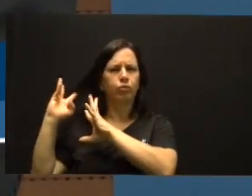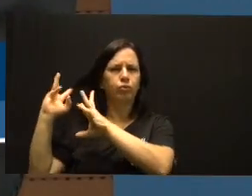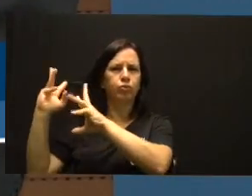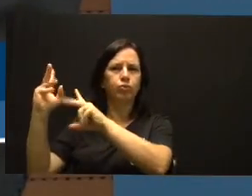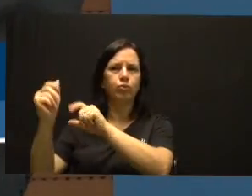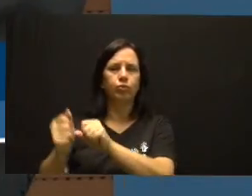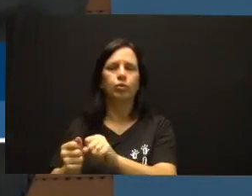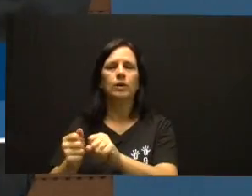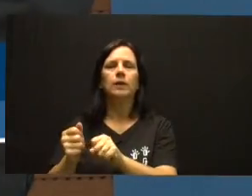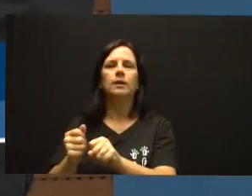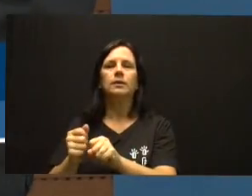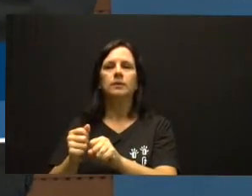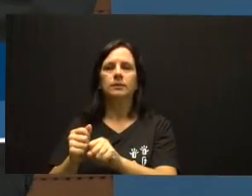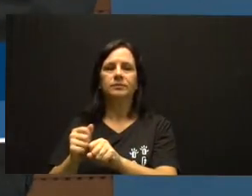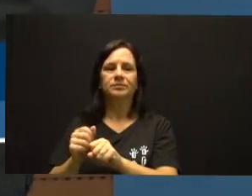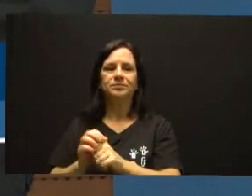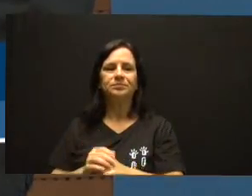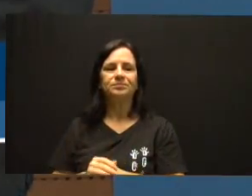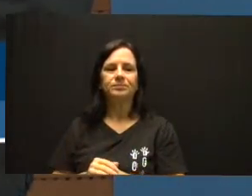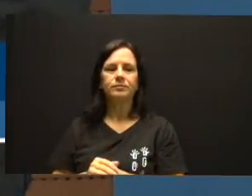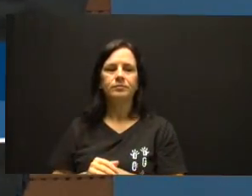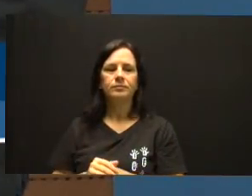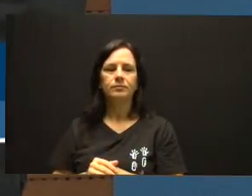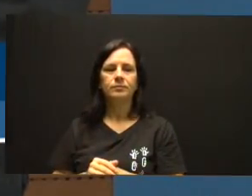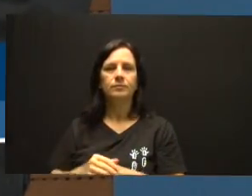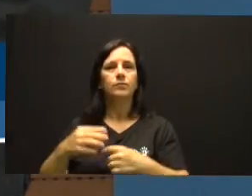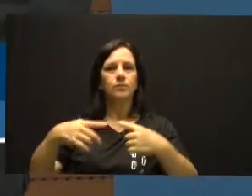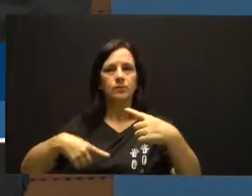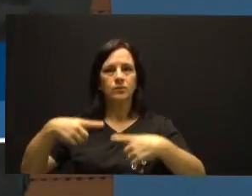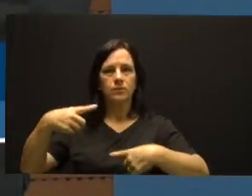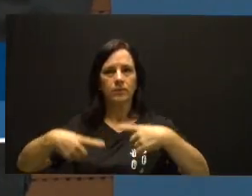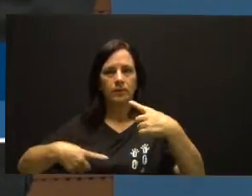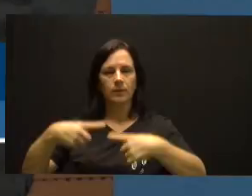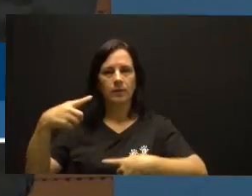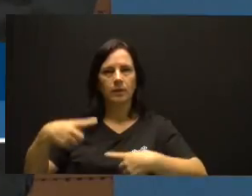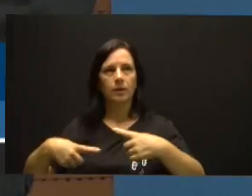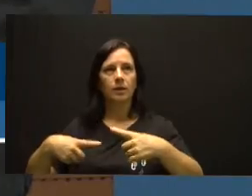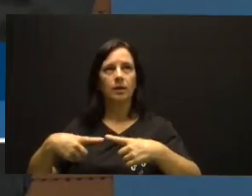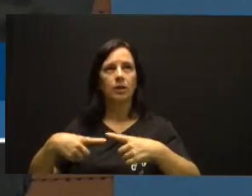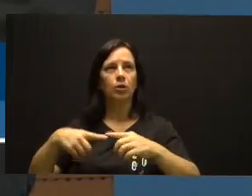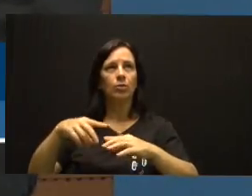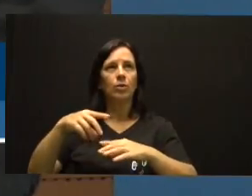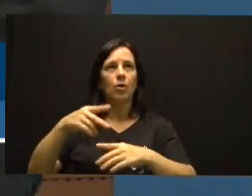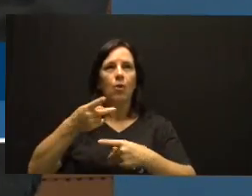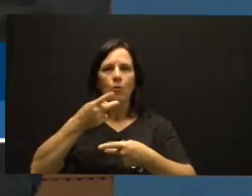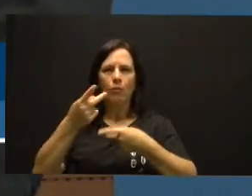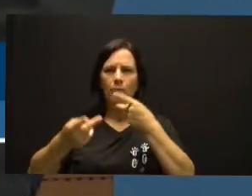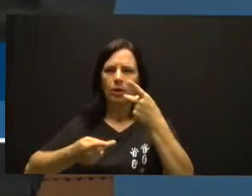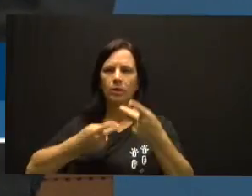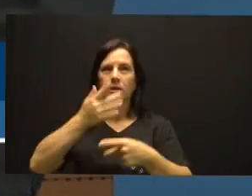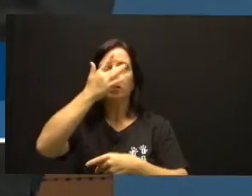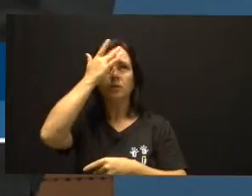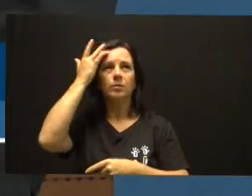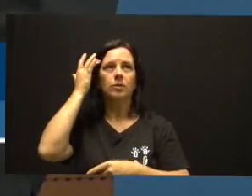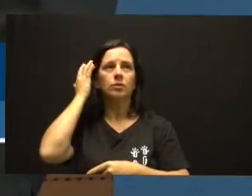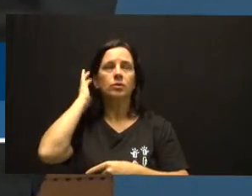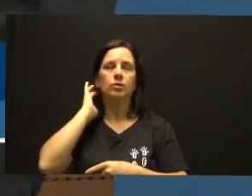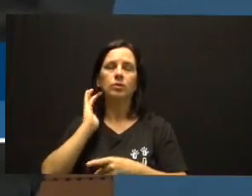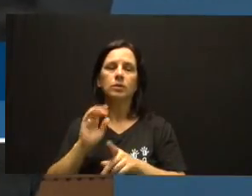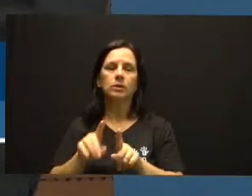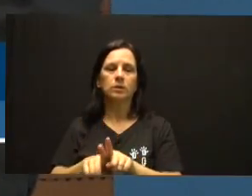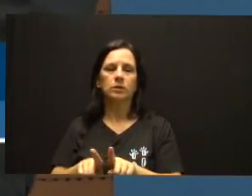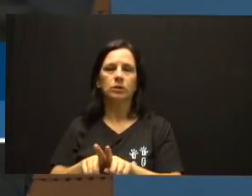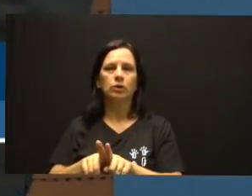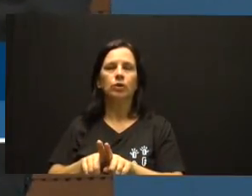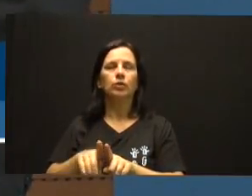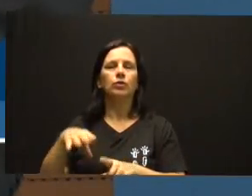da cronologia de tempo. E discutimos e levamos relatos de pessoas, como Vossa Excelência aqui pontuou,